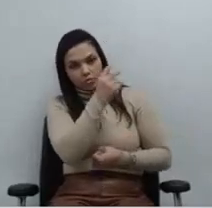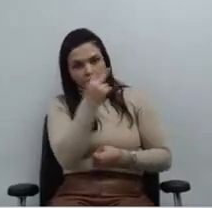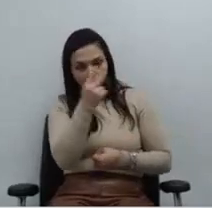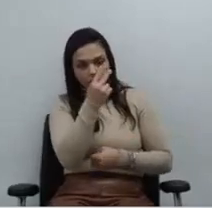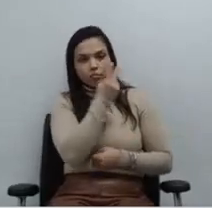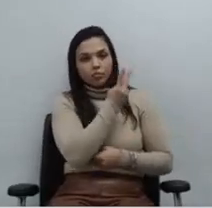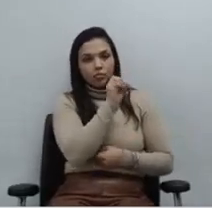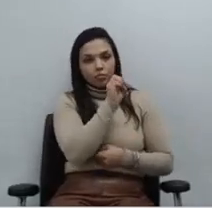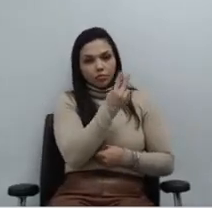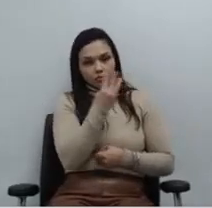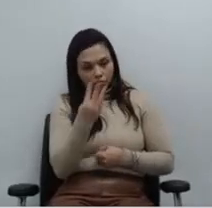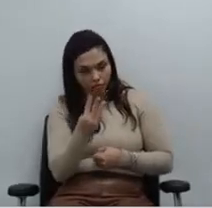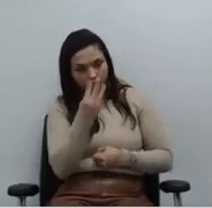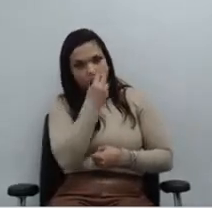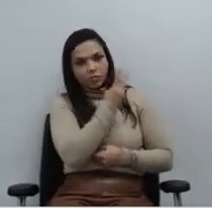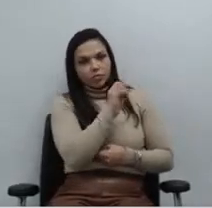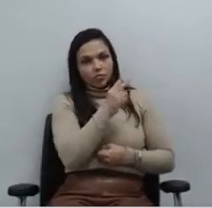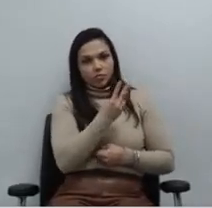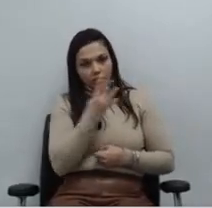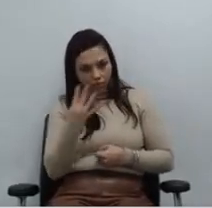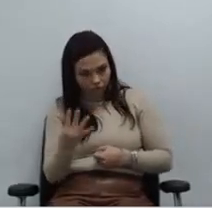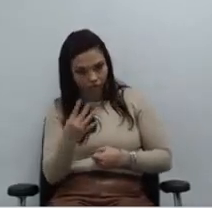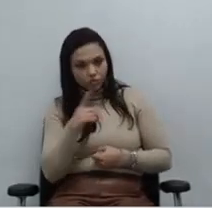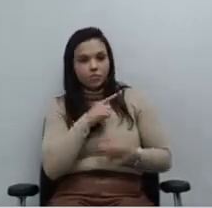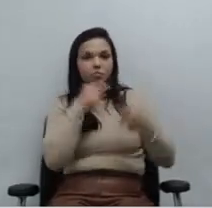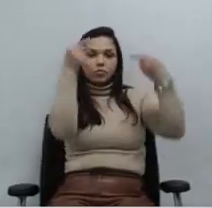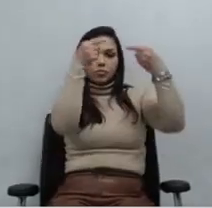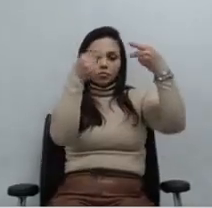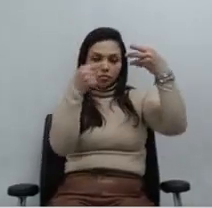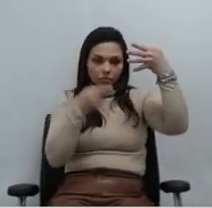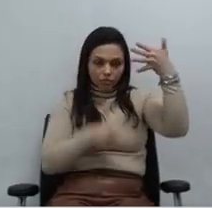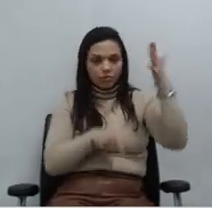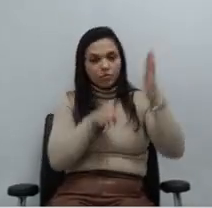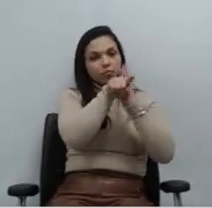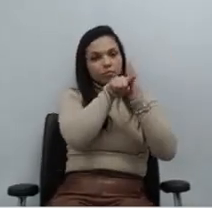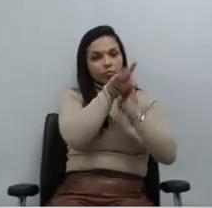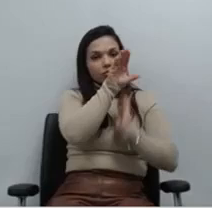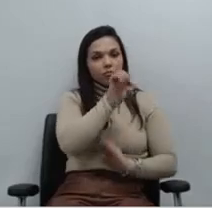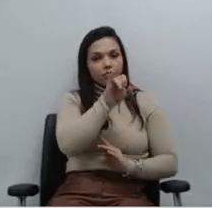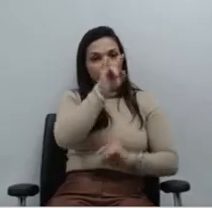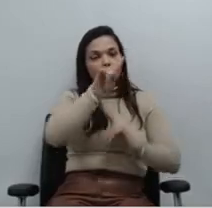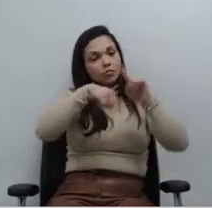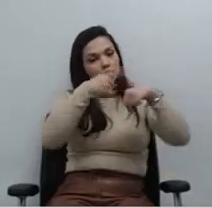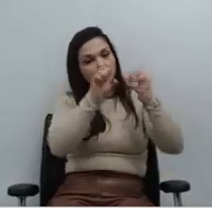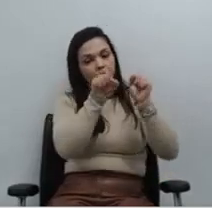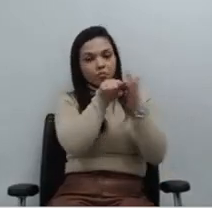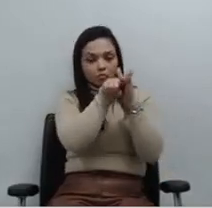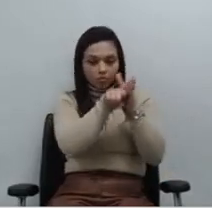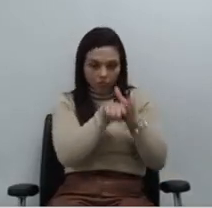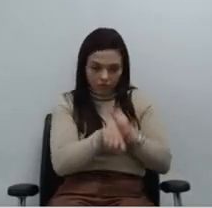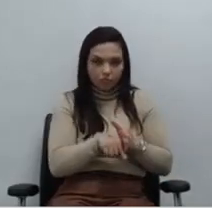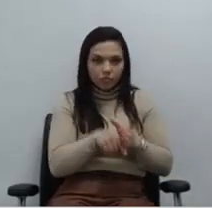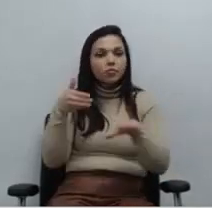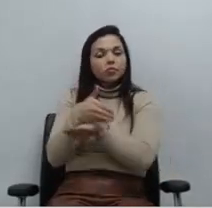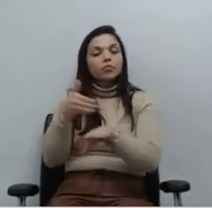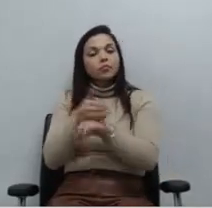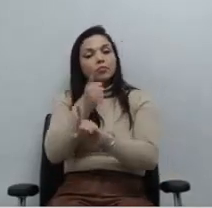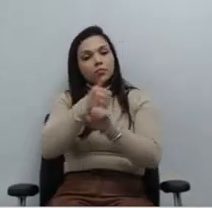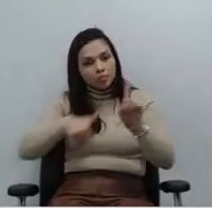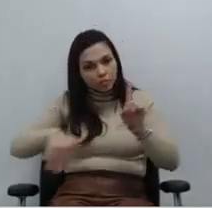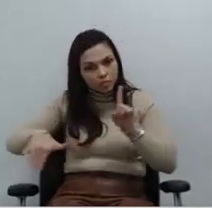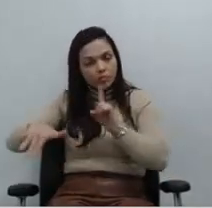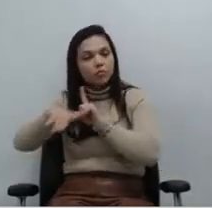e 2024. No voto eu indico cada um dos procedimentos SEI para consulta posterior. Considerações da importância da participação social e